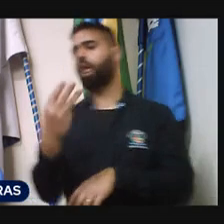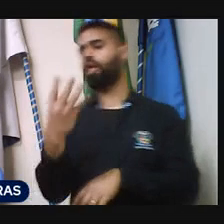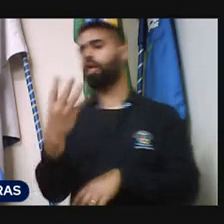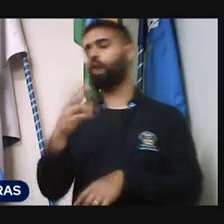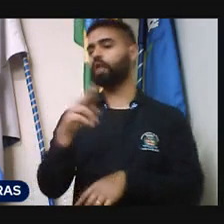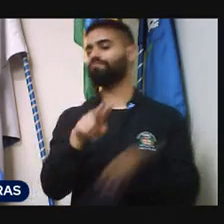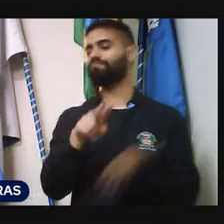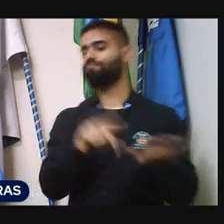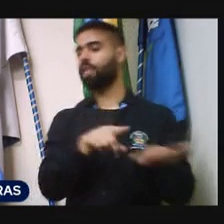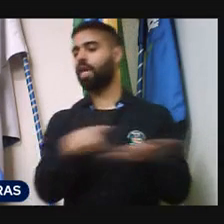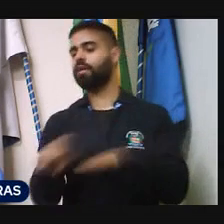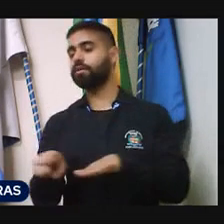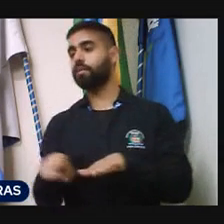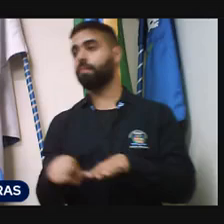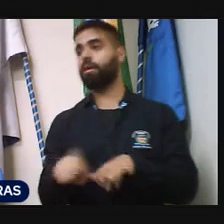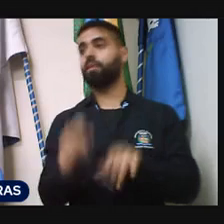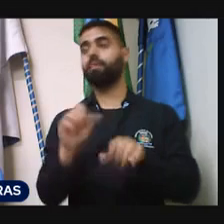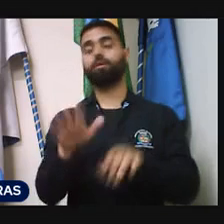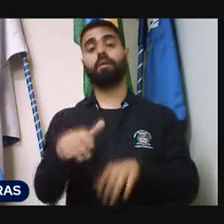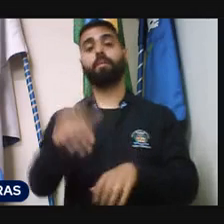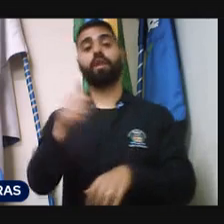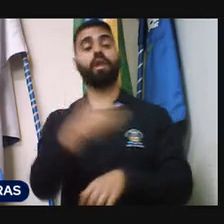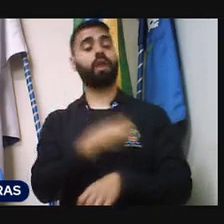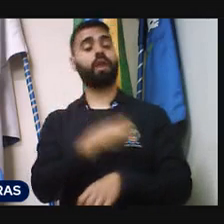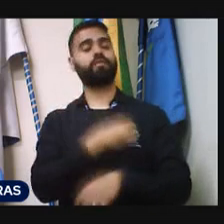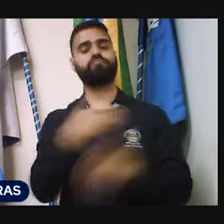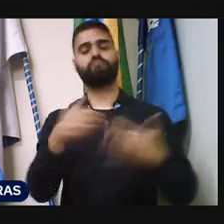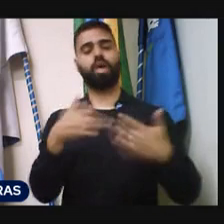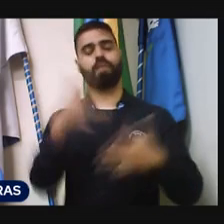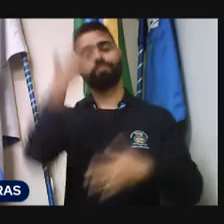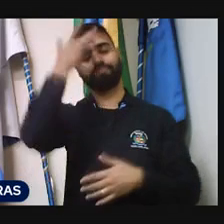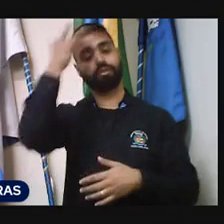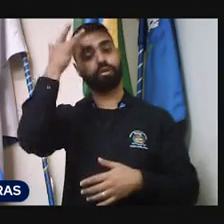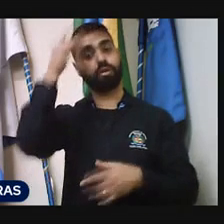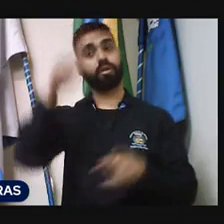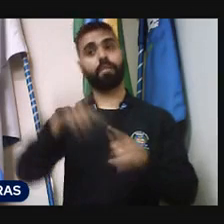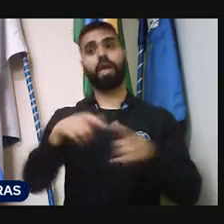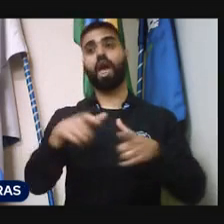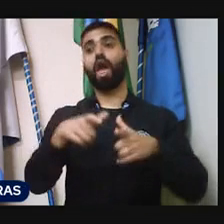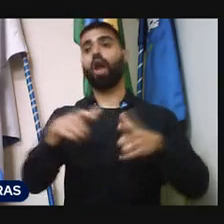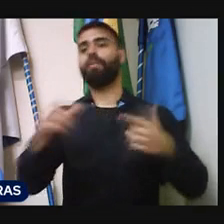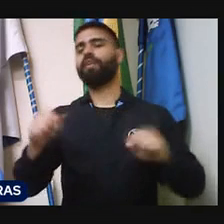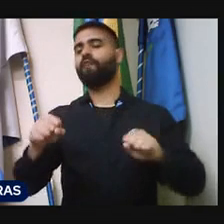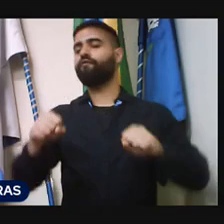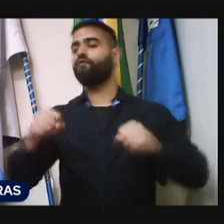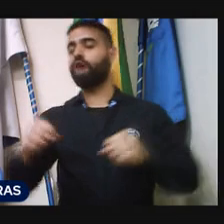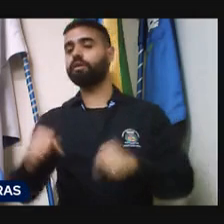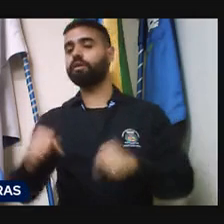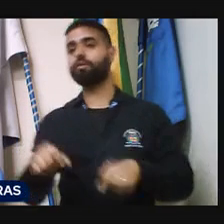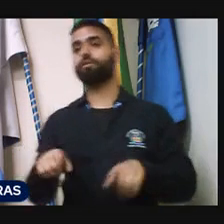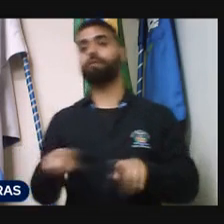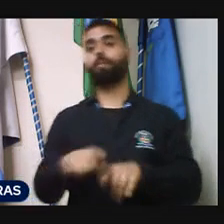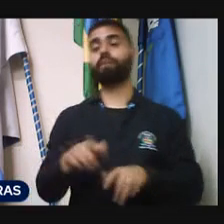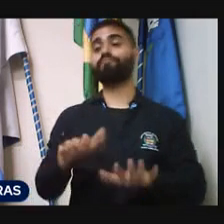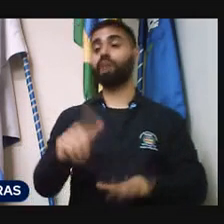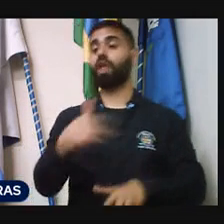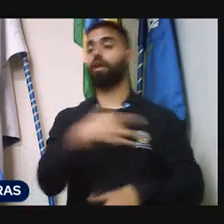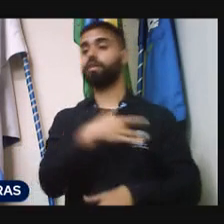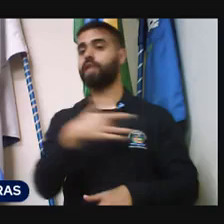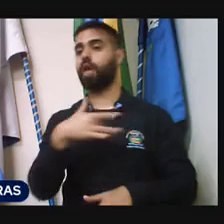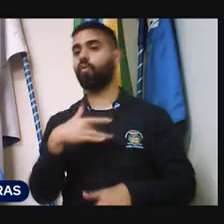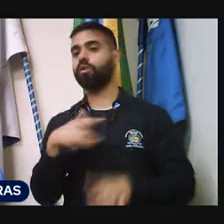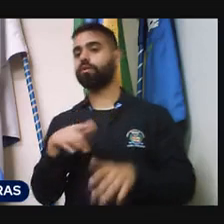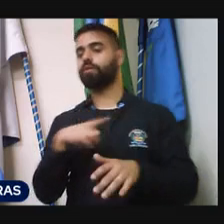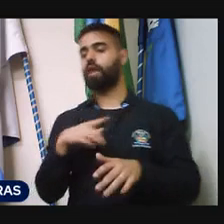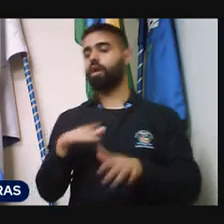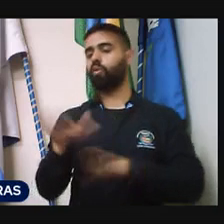semana contribui para melhoria de qualidade de vida de qualquer pessoa aumenta a resistência mantém o peso saudável e prevenir